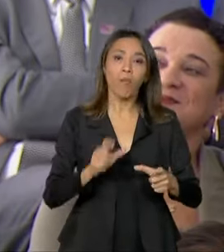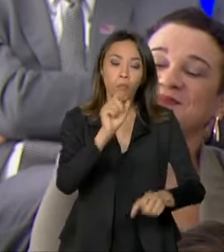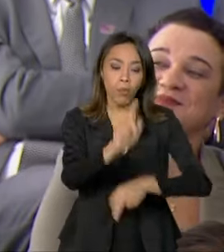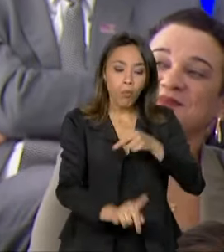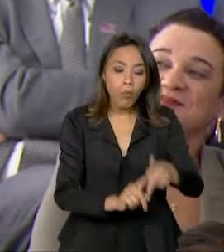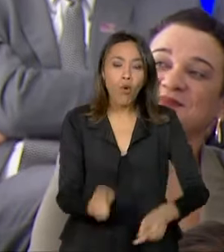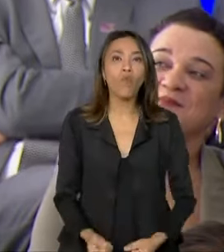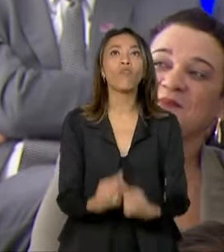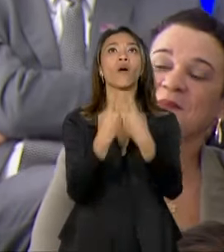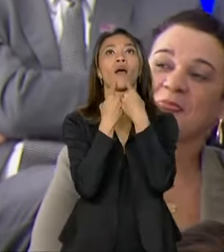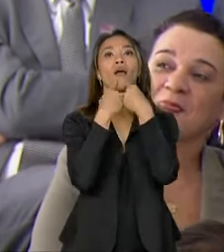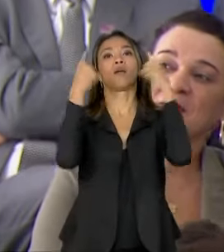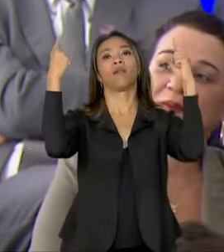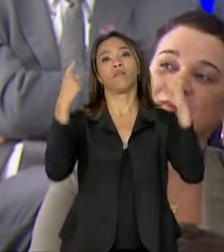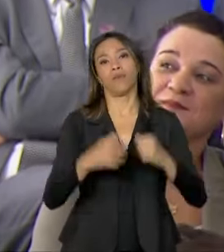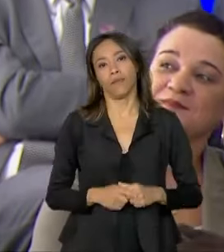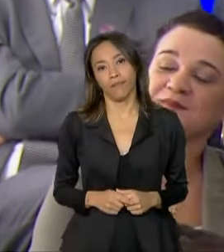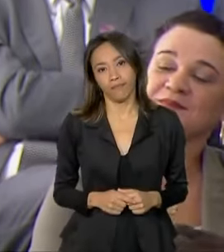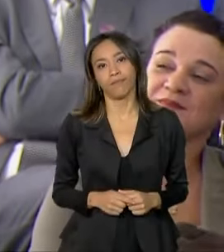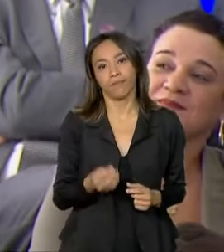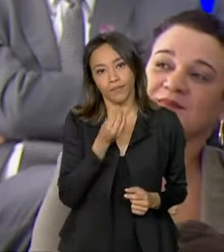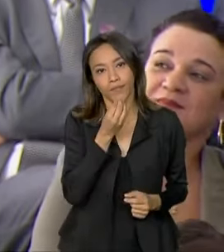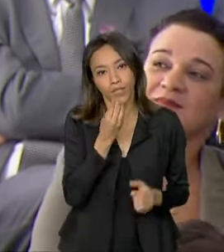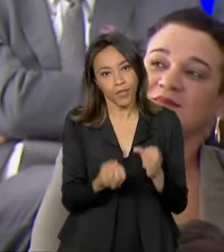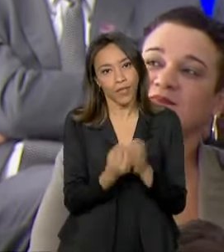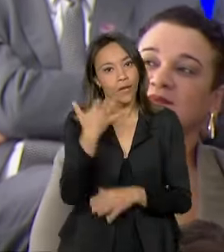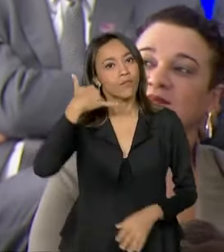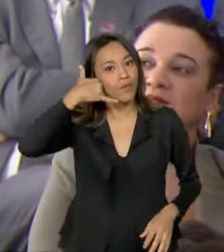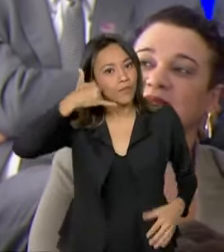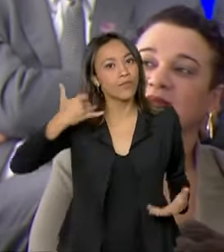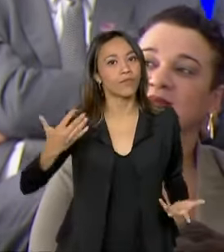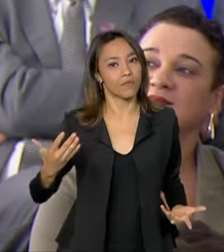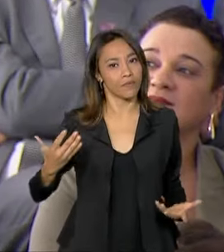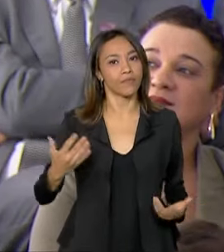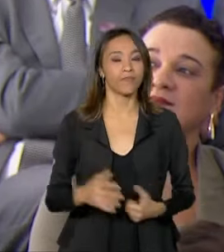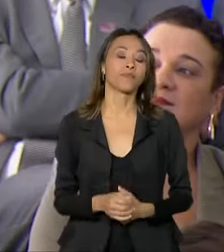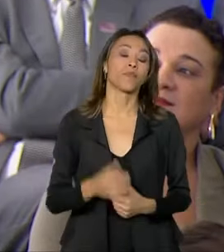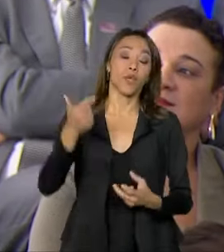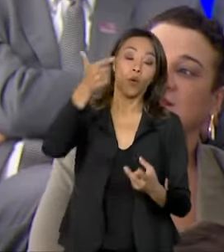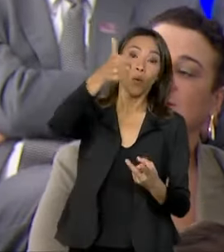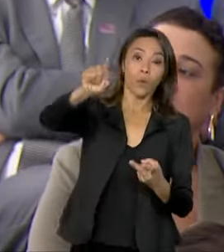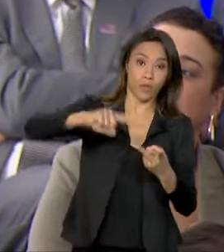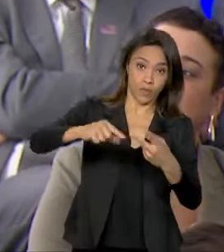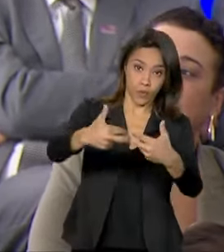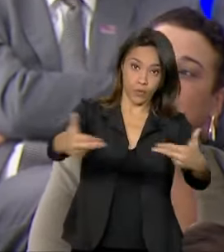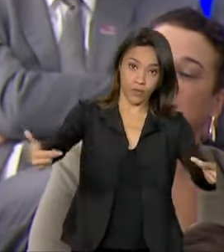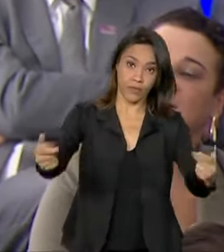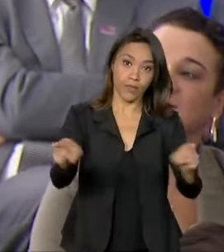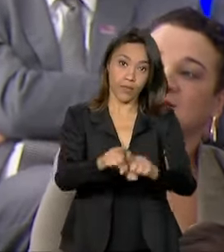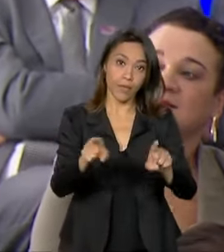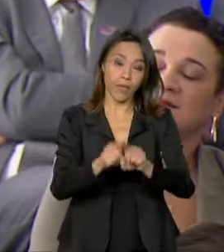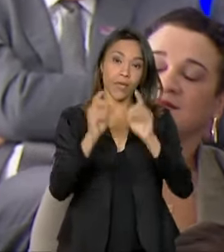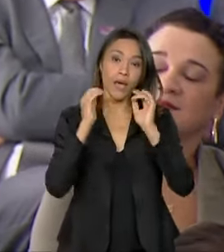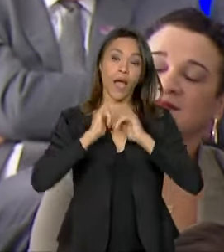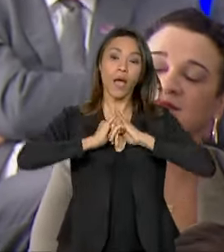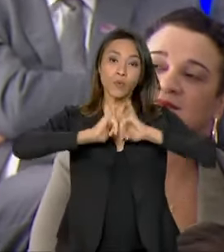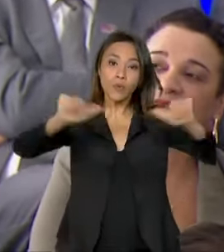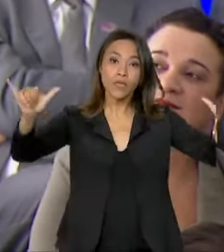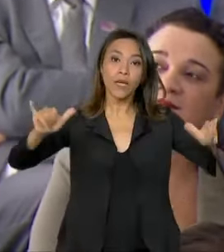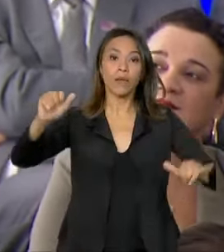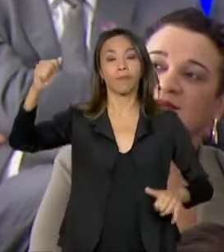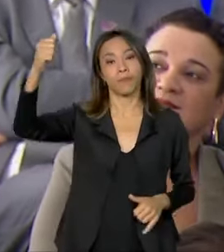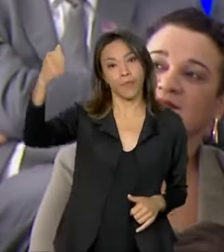as suas angústias. Essa é a primeira coisa que eu acho importante a gente pensar em anunciar. A segunda